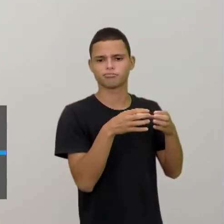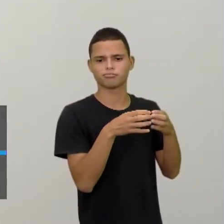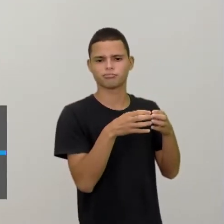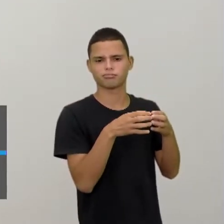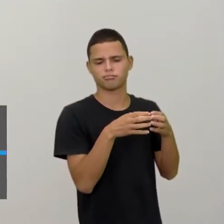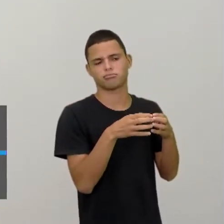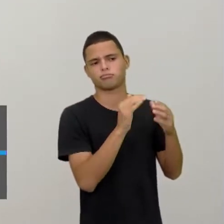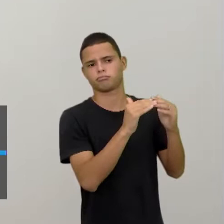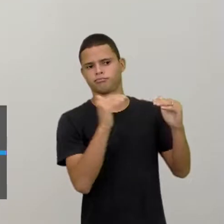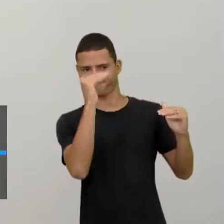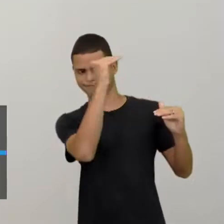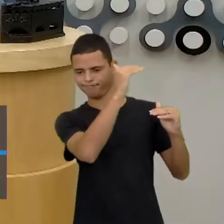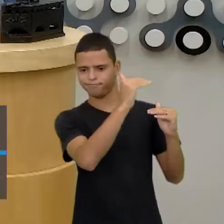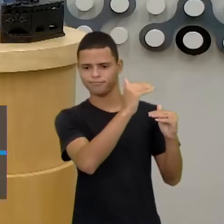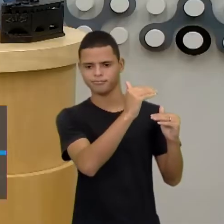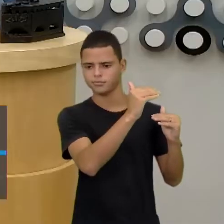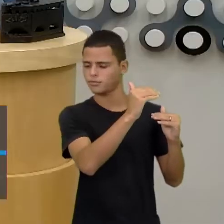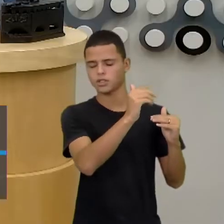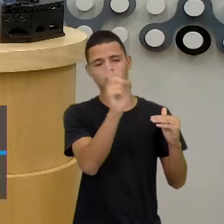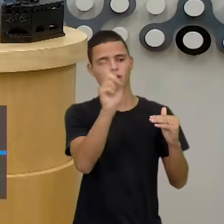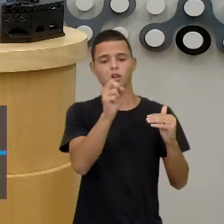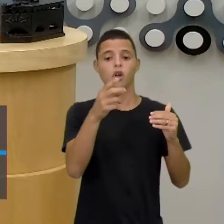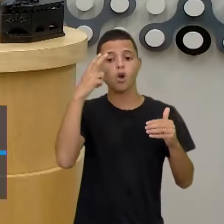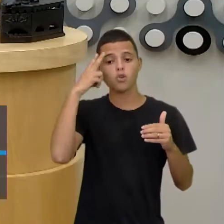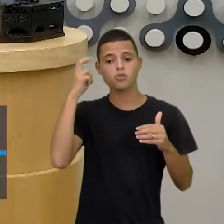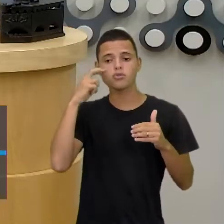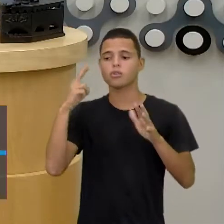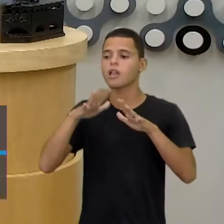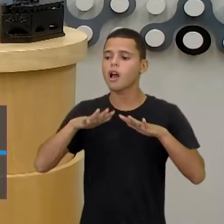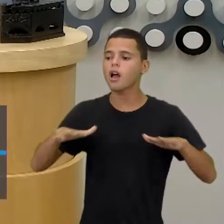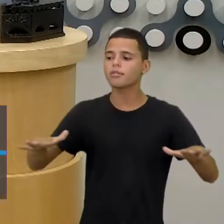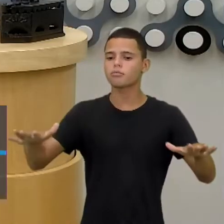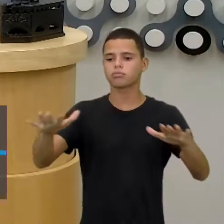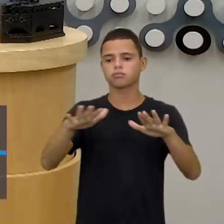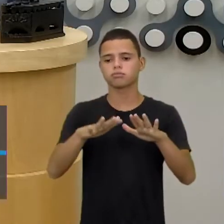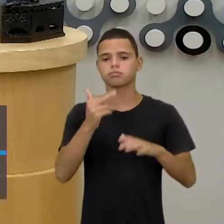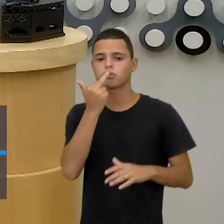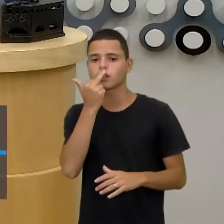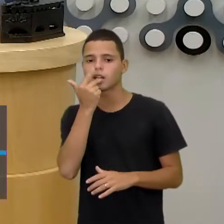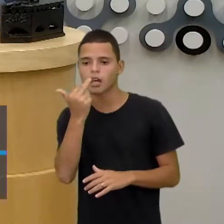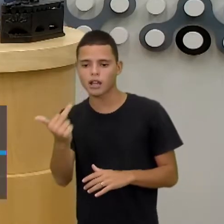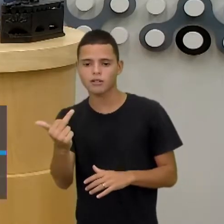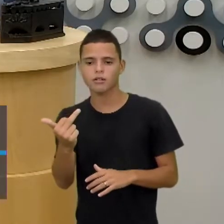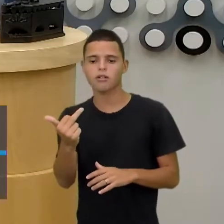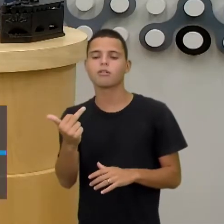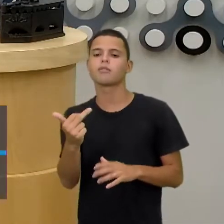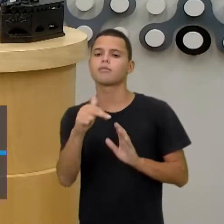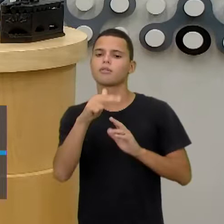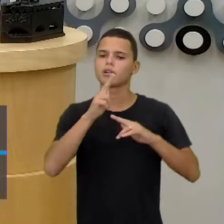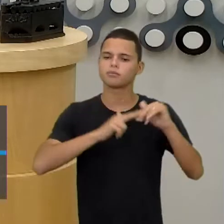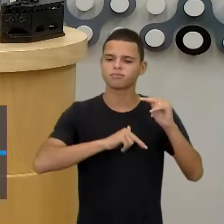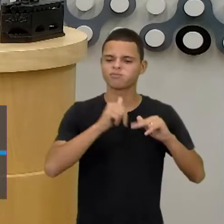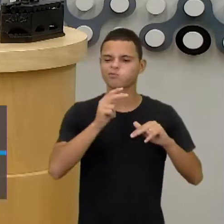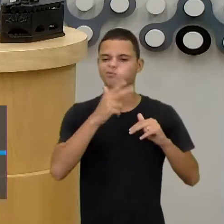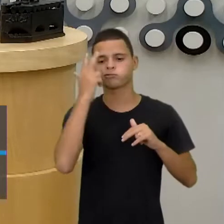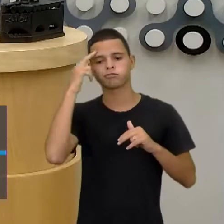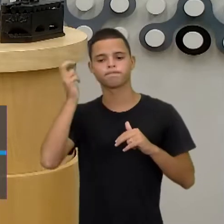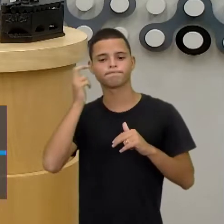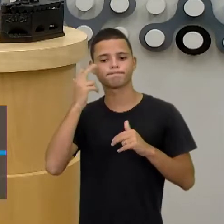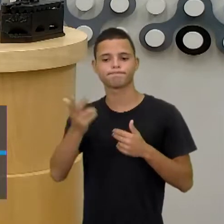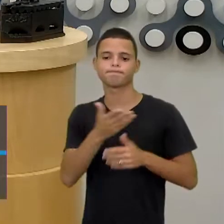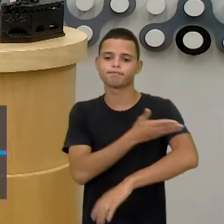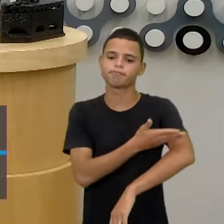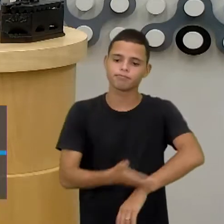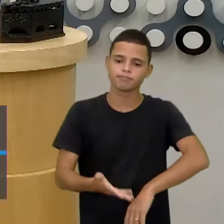elite, isso. Né? Cultura é tudo, né? Tudo. E a língua, ela vai materializar essa cultura, esses costumes,